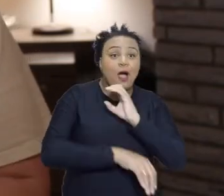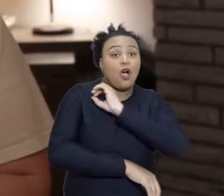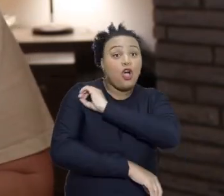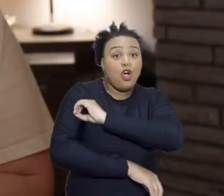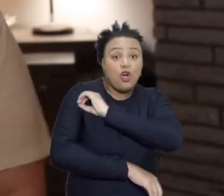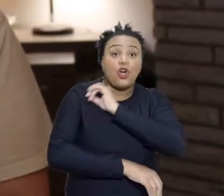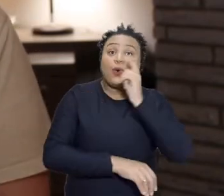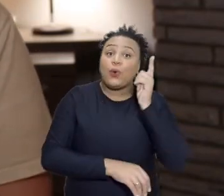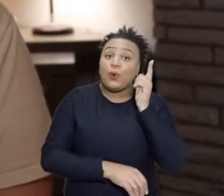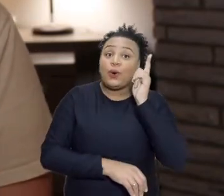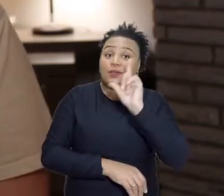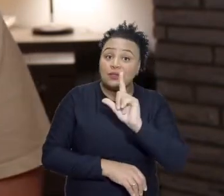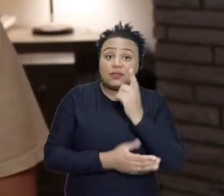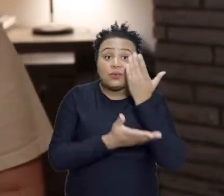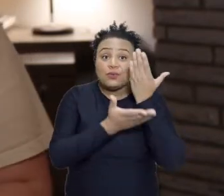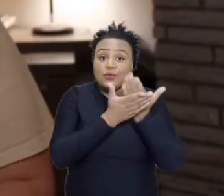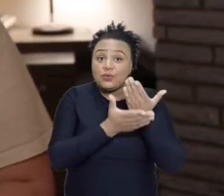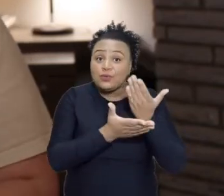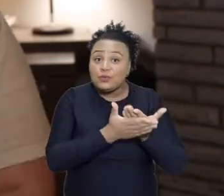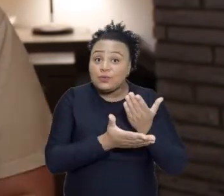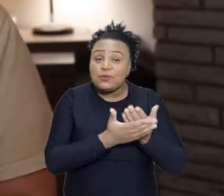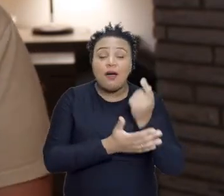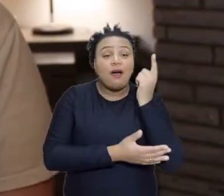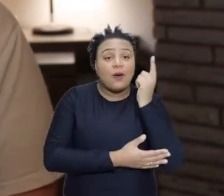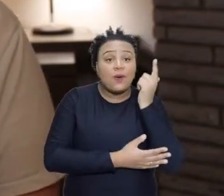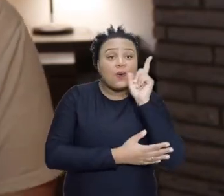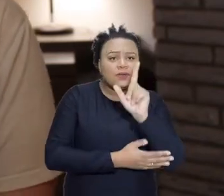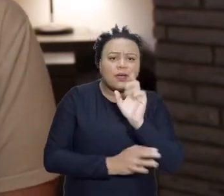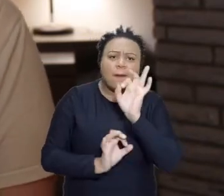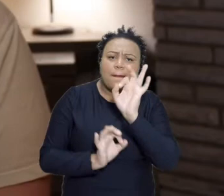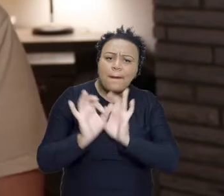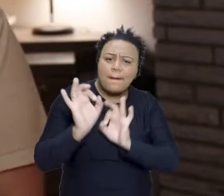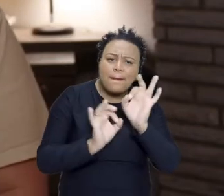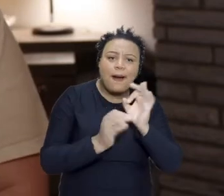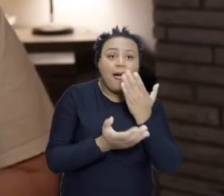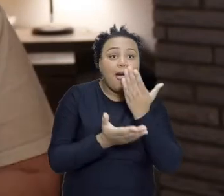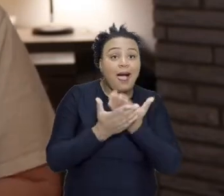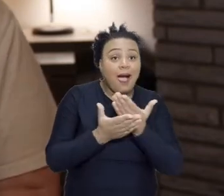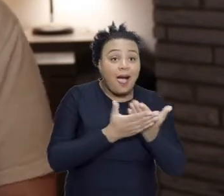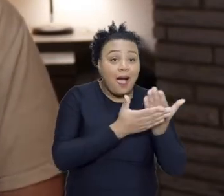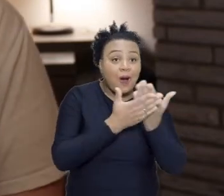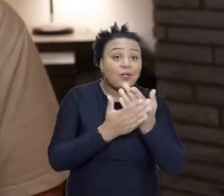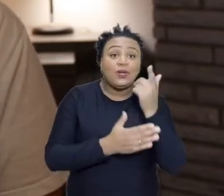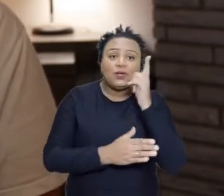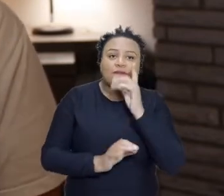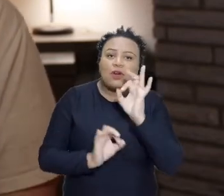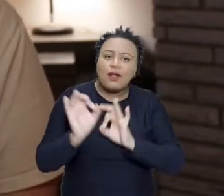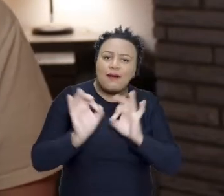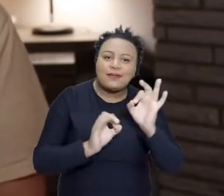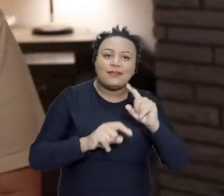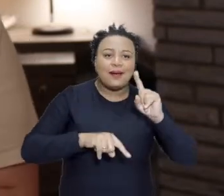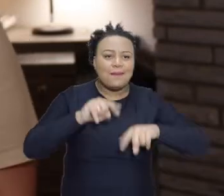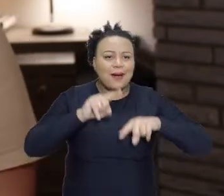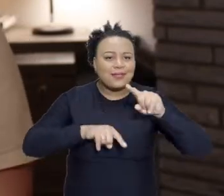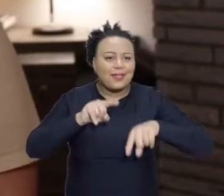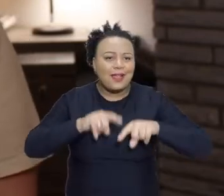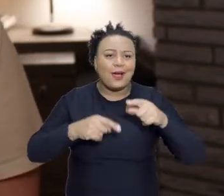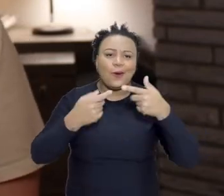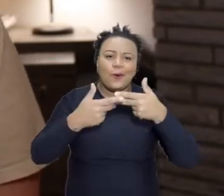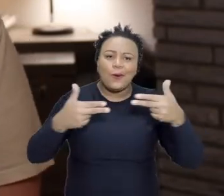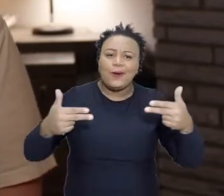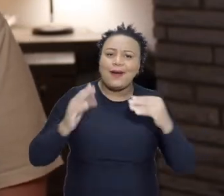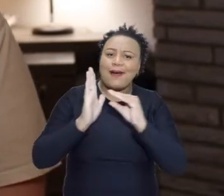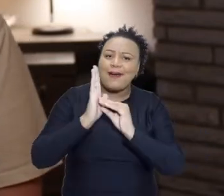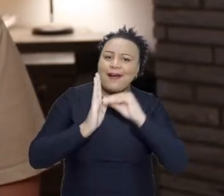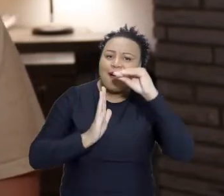conseguiu estudar, conseguiu planejar suas aulas, conseguiu organizar o seu material de aula, o seu calendário, o